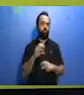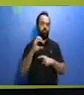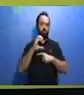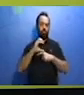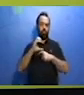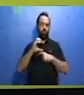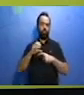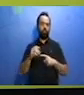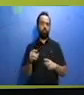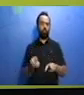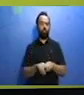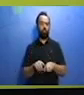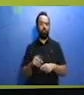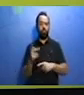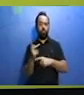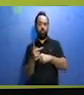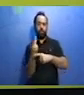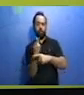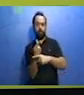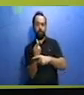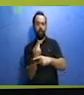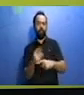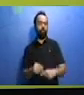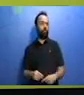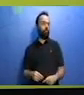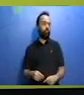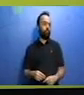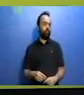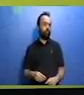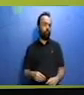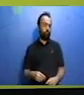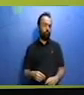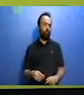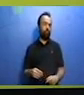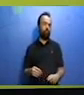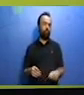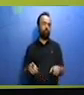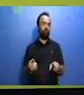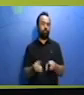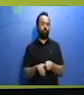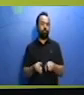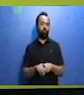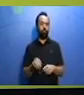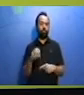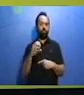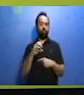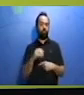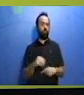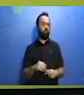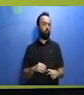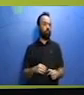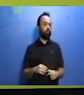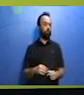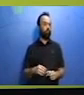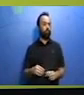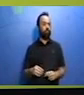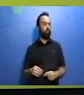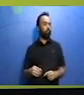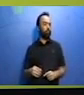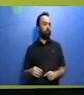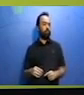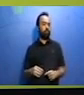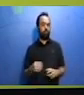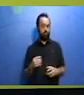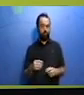e hidrogênio, que é chamado de hidrocarbonetos. Além de átomos de carbono e hidrogênio, também